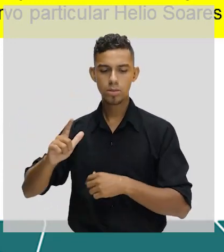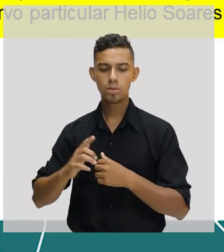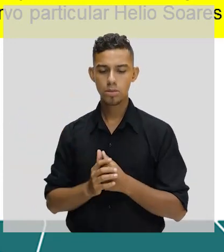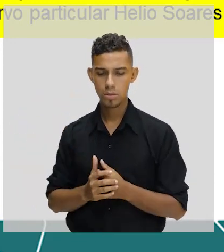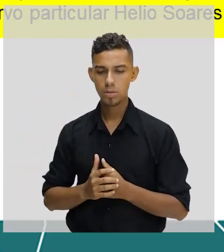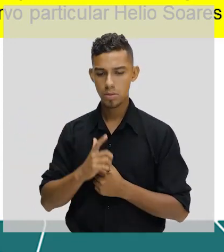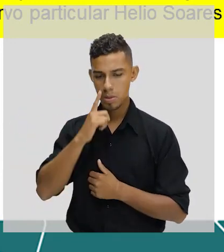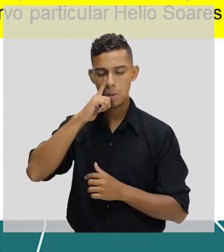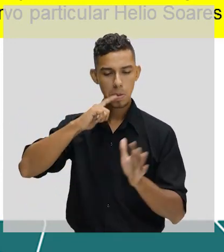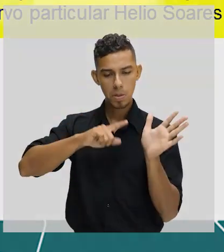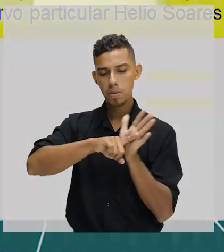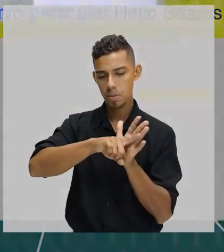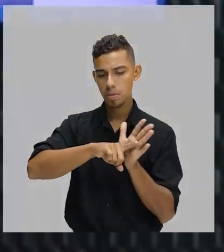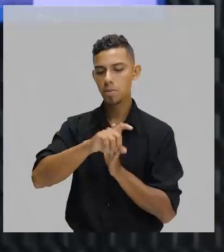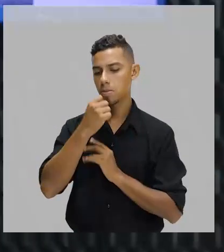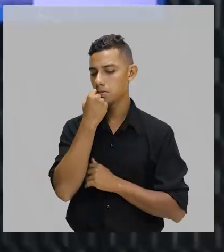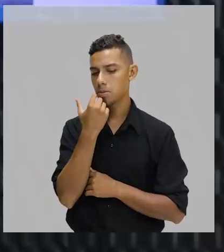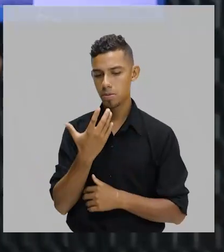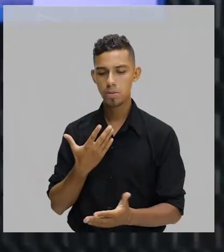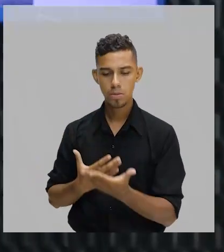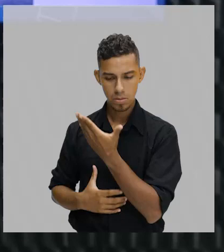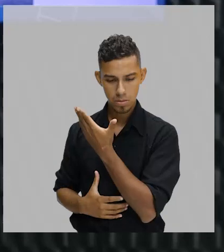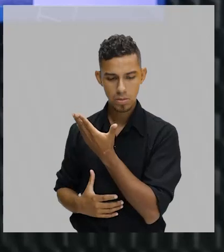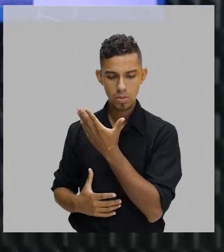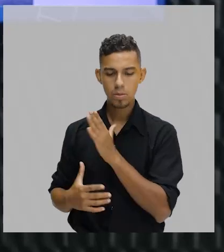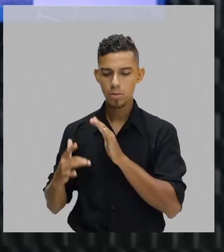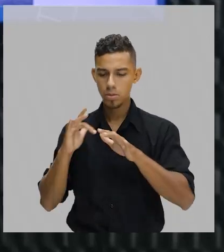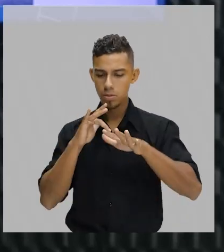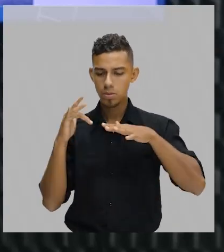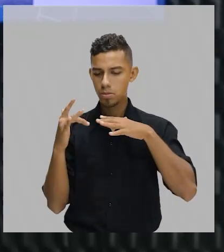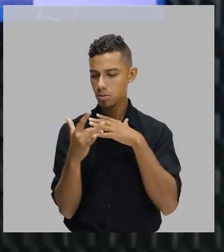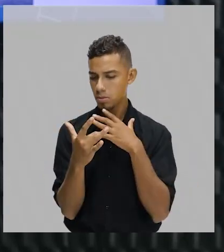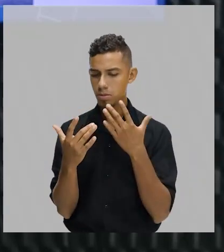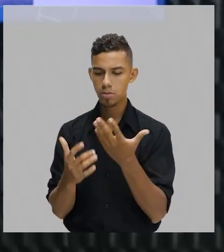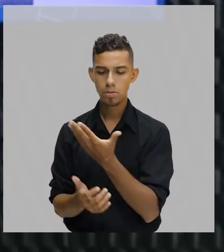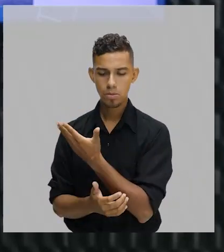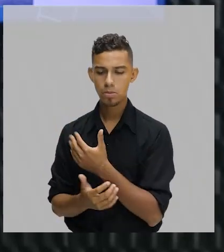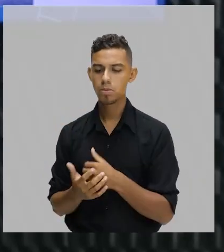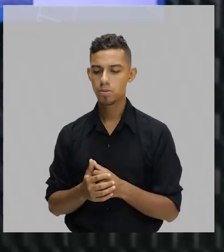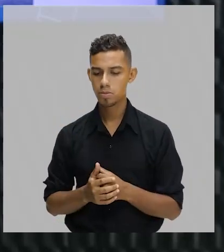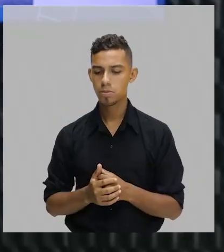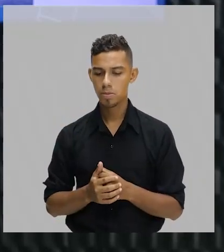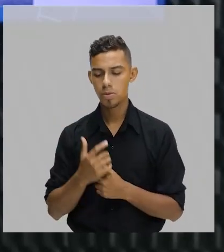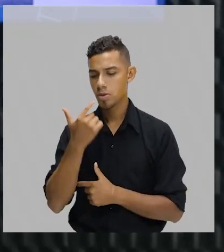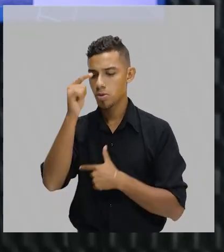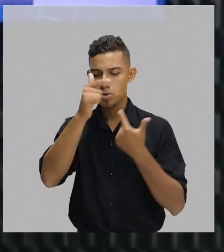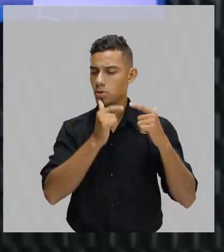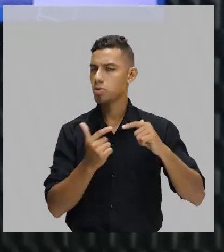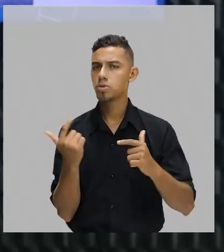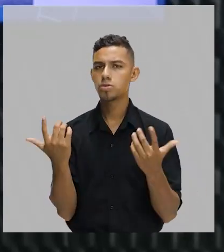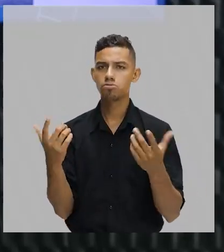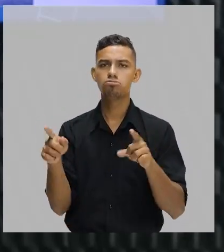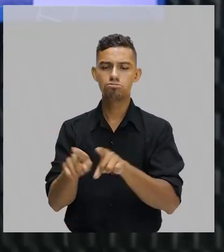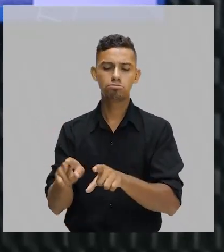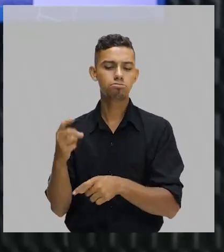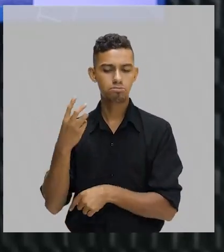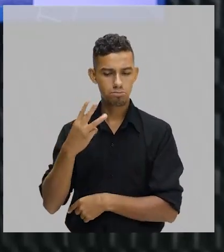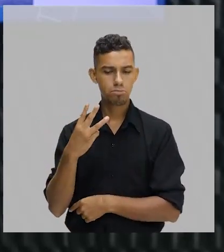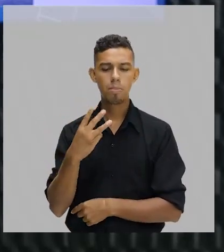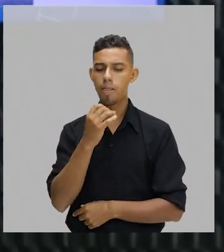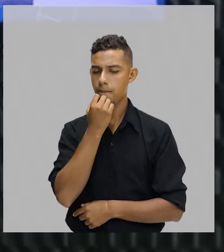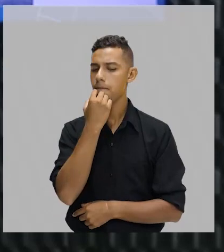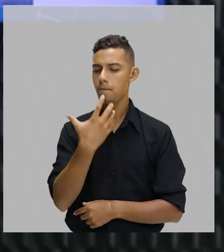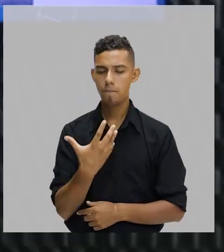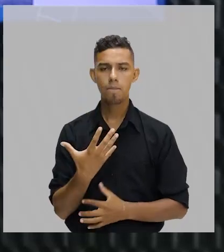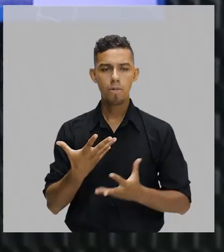nome, mas pesquisem, vale muito a pena. Está aqui as redes sociais deles, o trabalho deles, do Gil Leros e de outros artistas maranhenses, é de